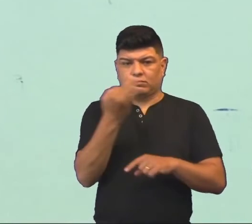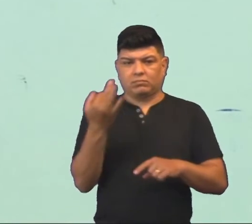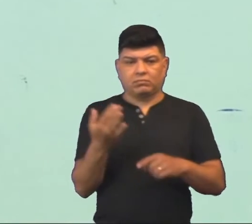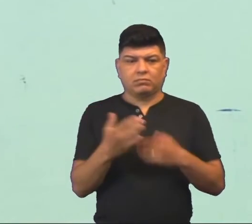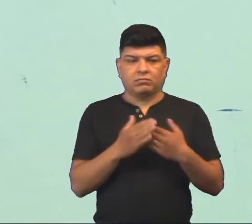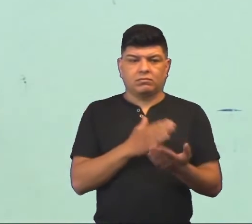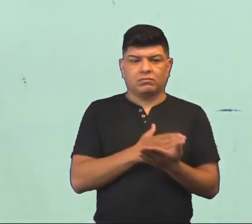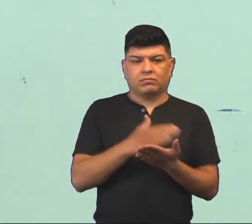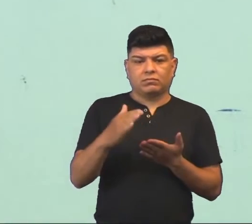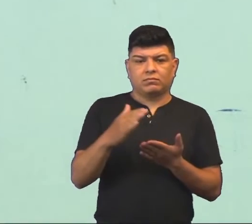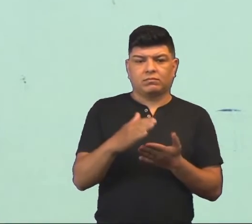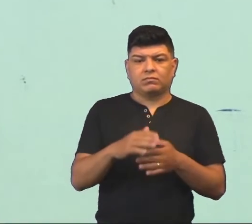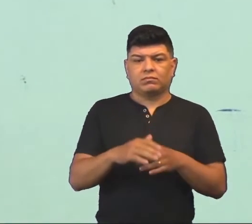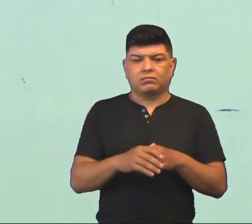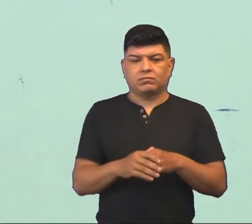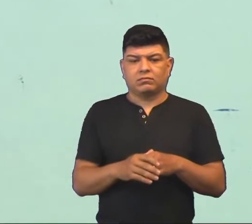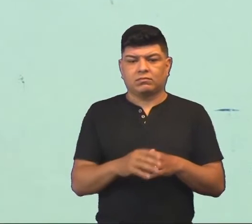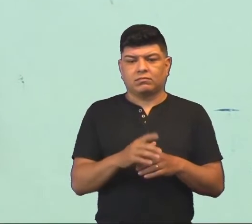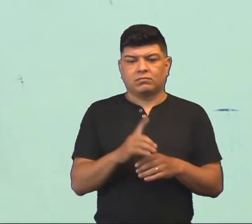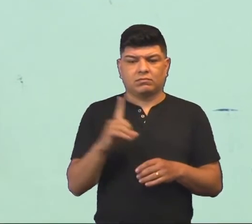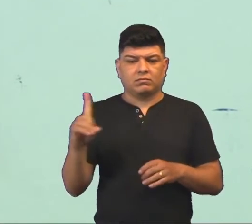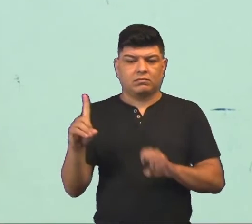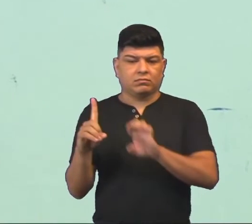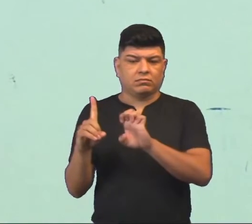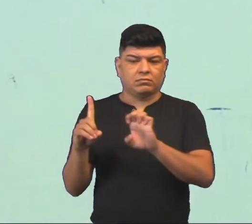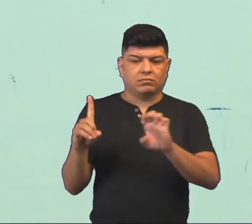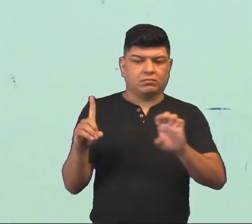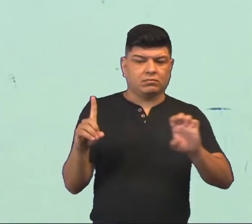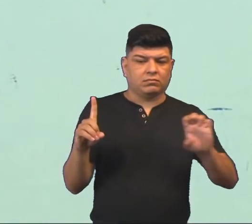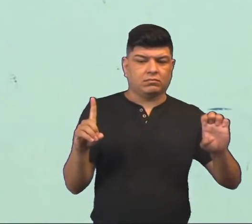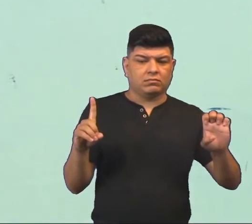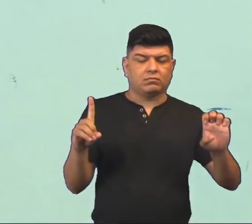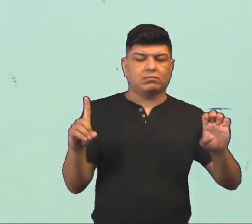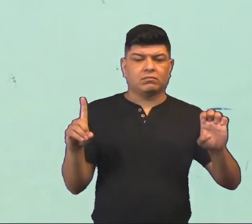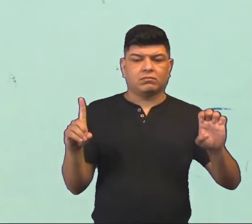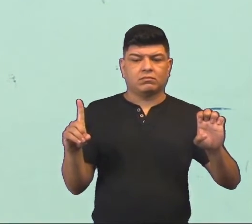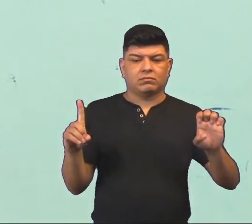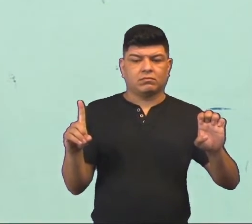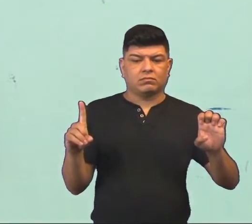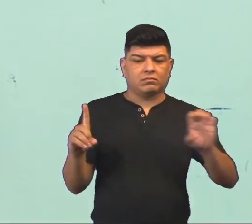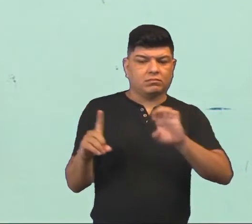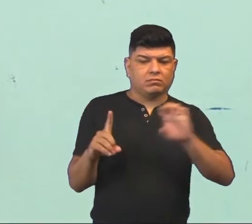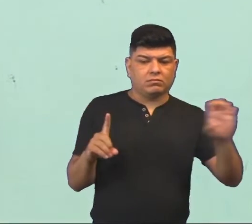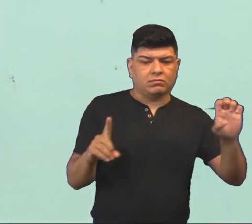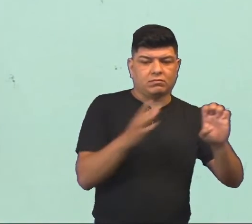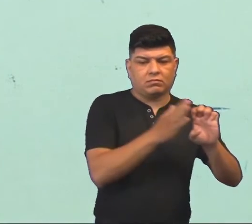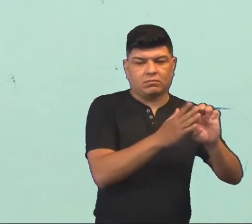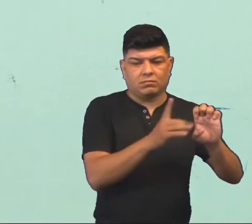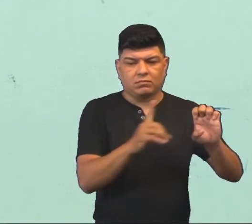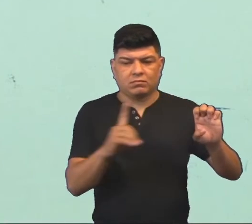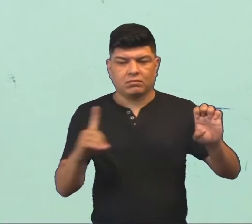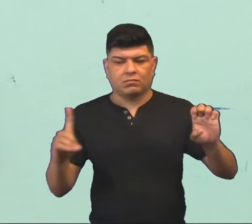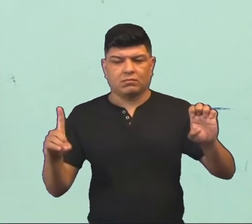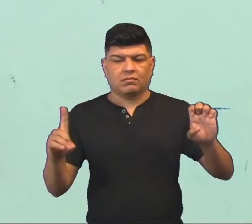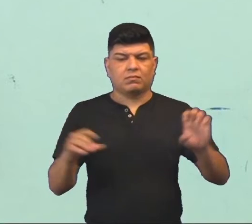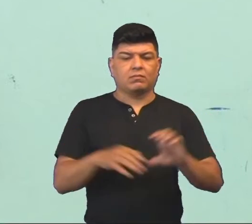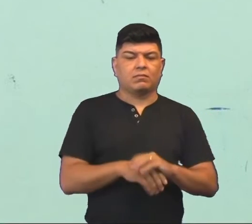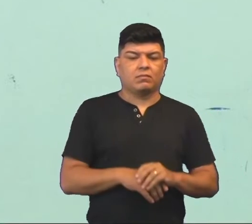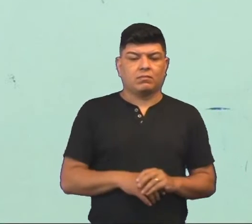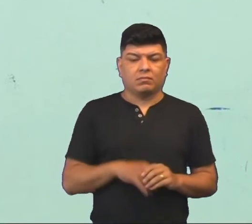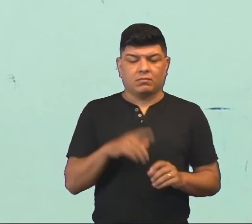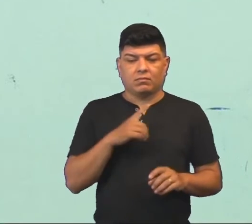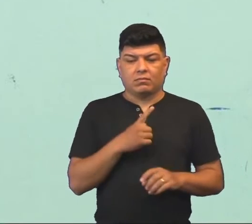sempre começa aqui da direita para a esquerda. Da esquerda para a direita, ó. Então, olha o que é que acontece aqui, ó. Eu